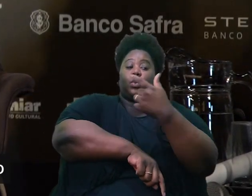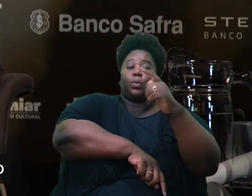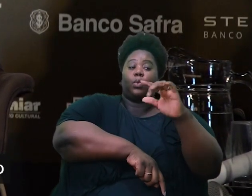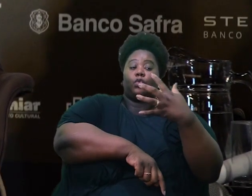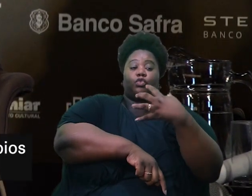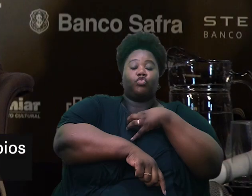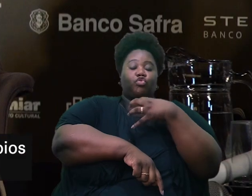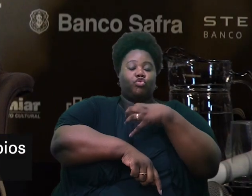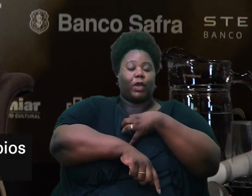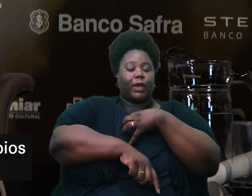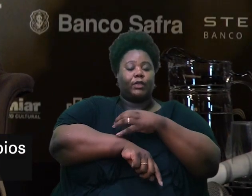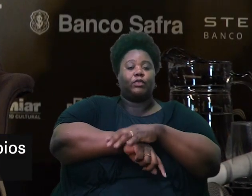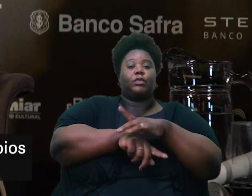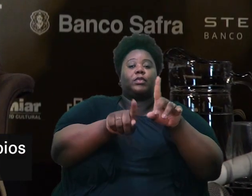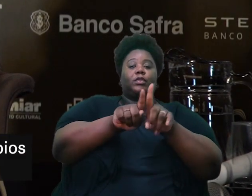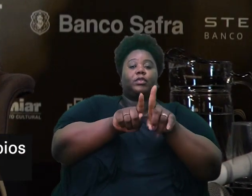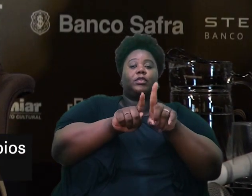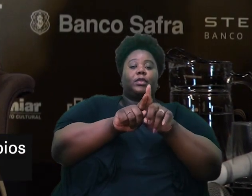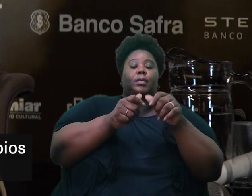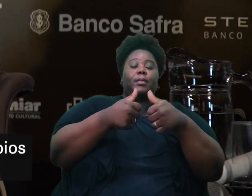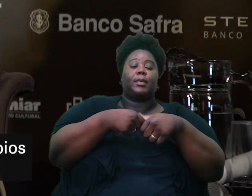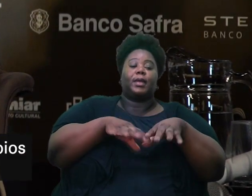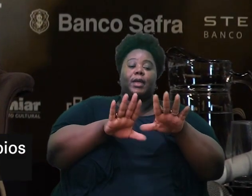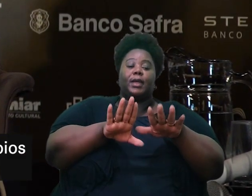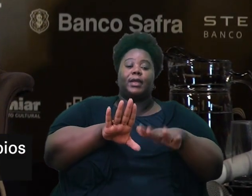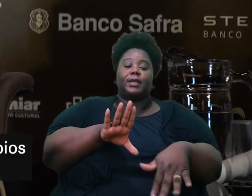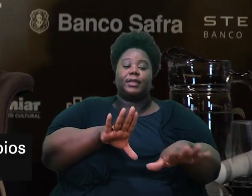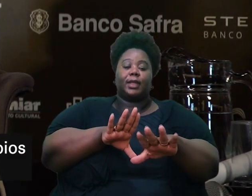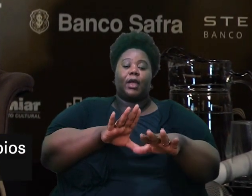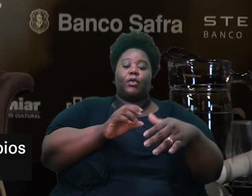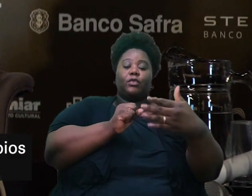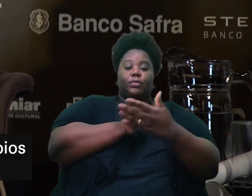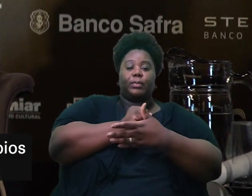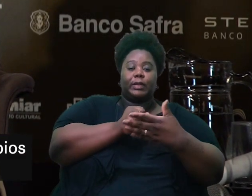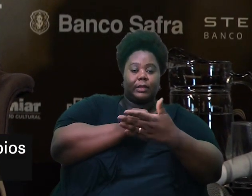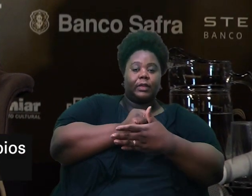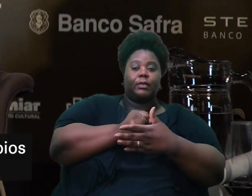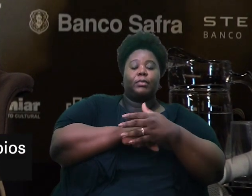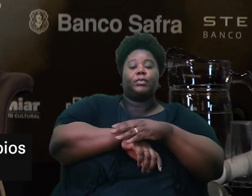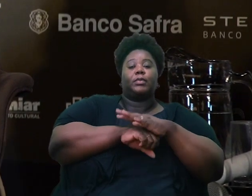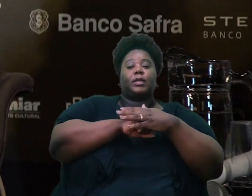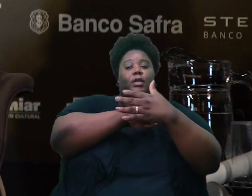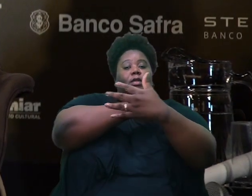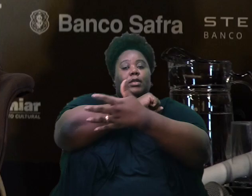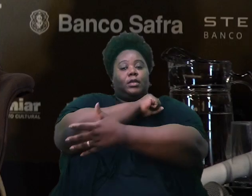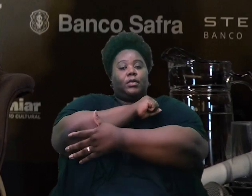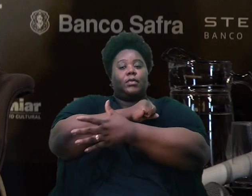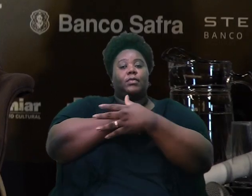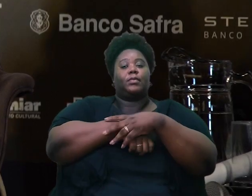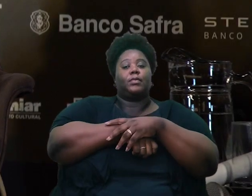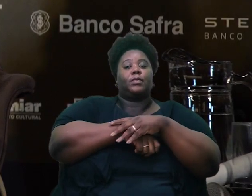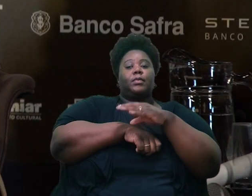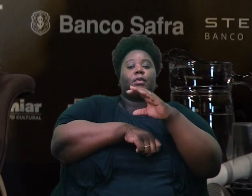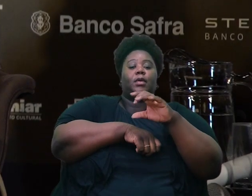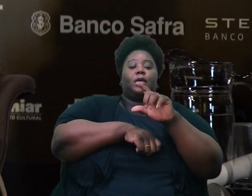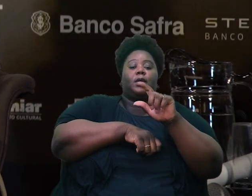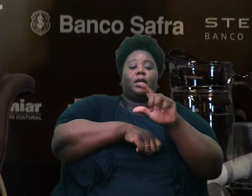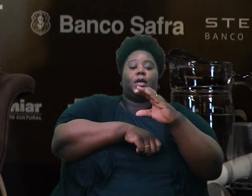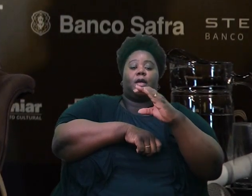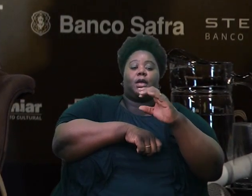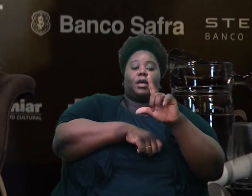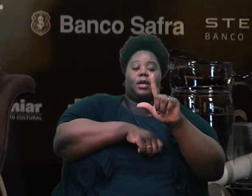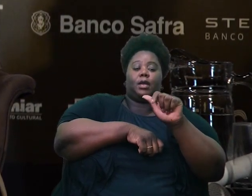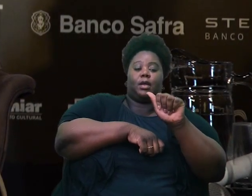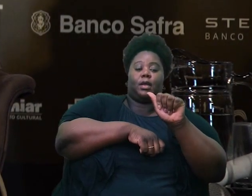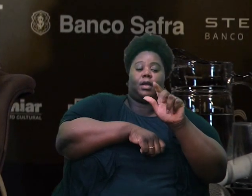modo de também se instalar esses princípios das encruzilhadas, como clave